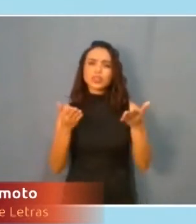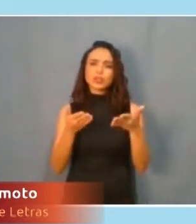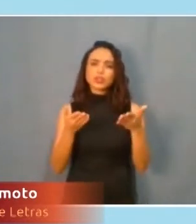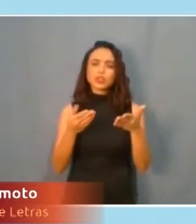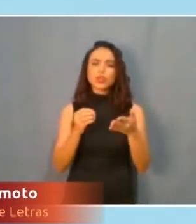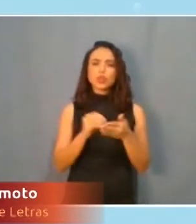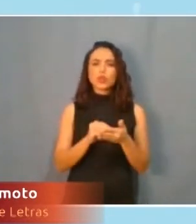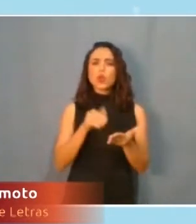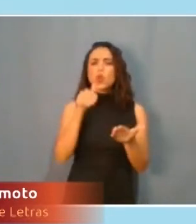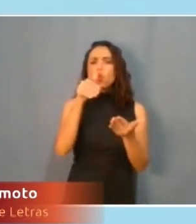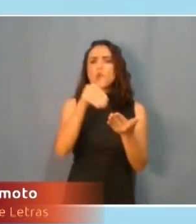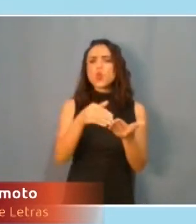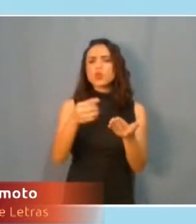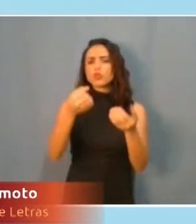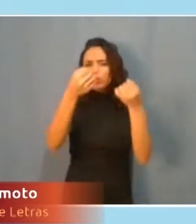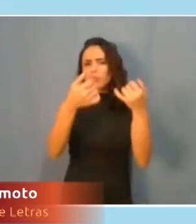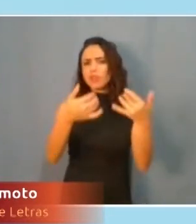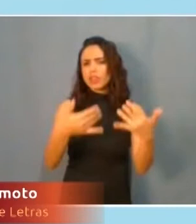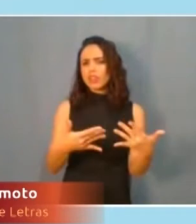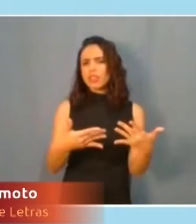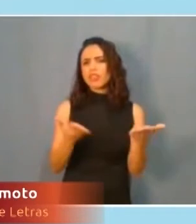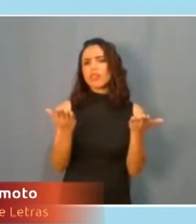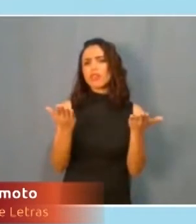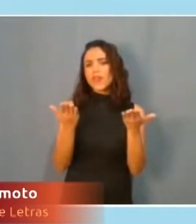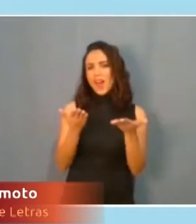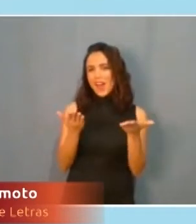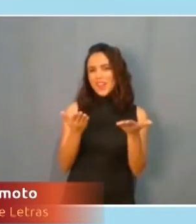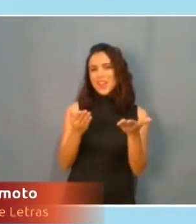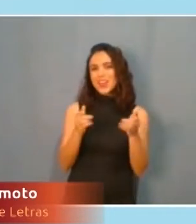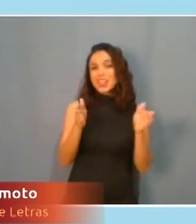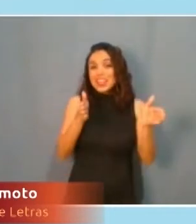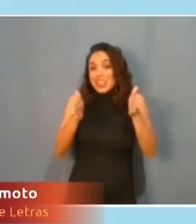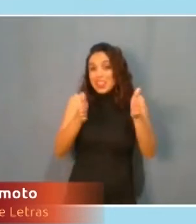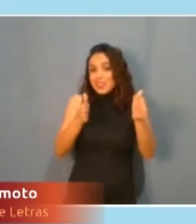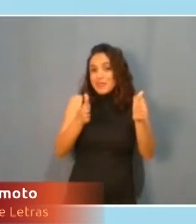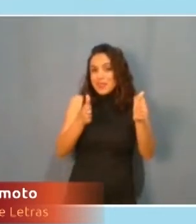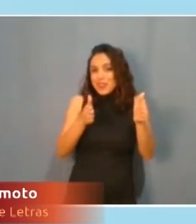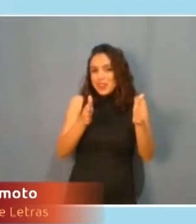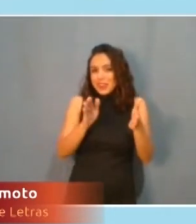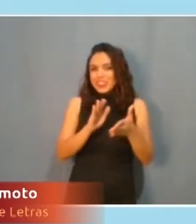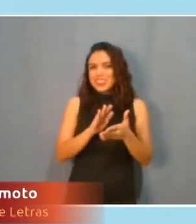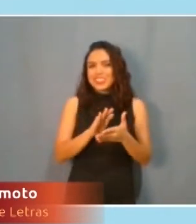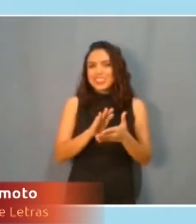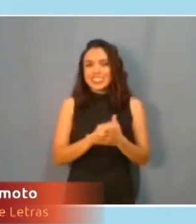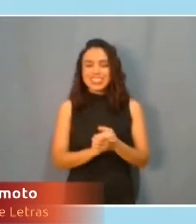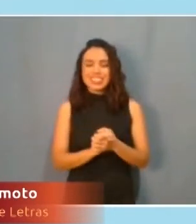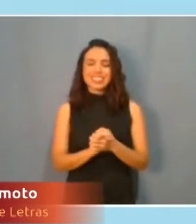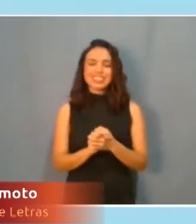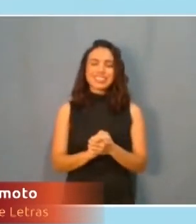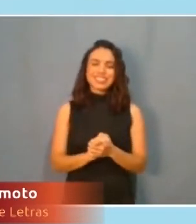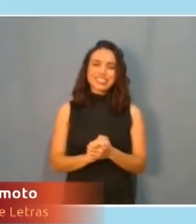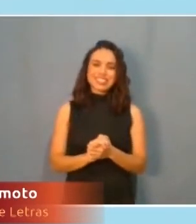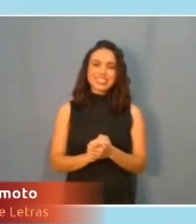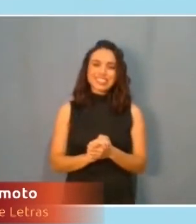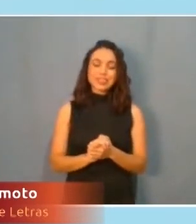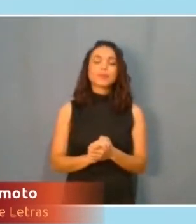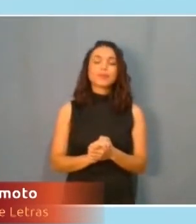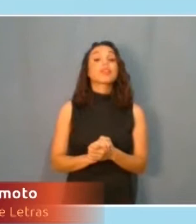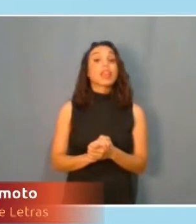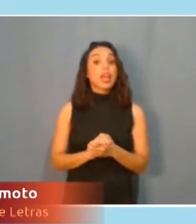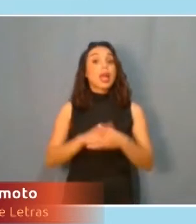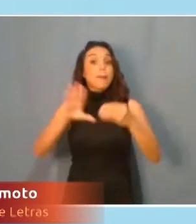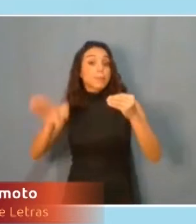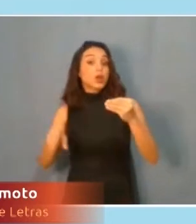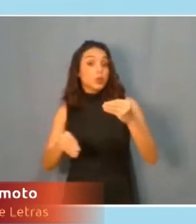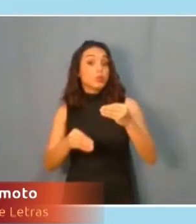bloco, Daniel, quiser complementar algo que a Nathalie falou, quiser destacar algum outro ponto também importante. Para complementar,